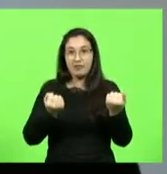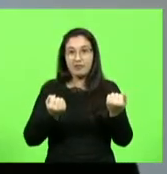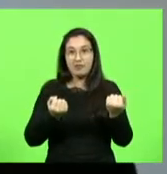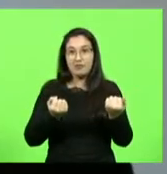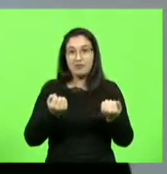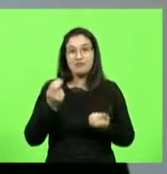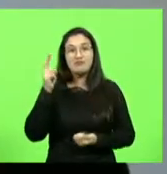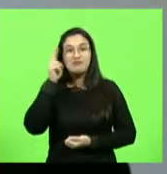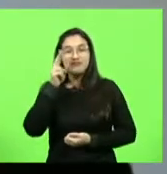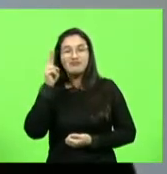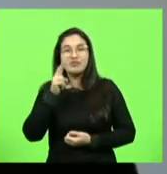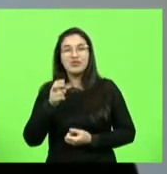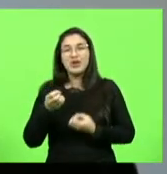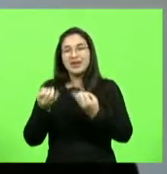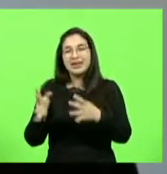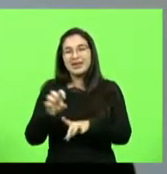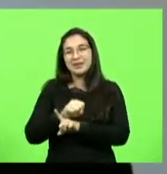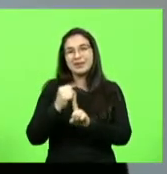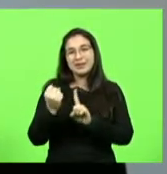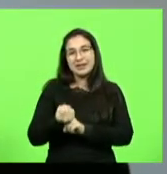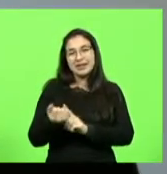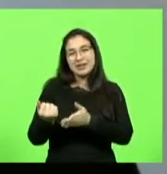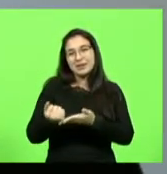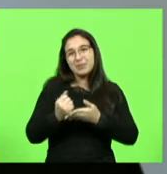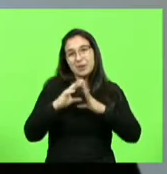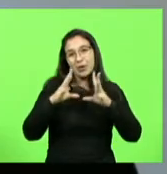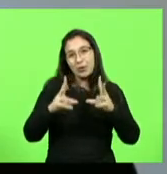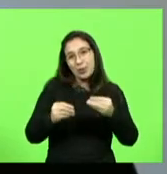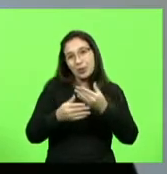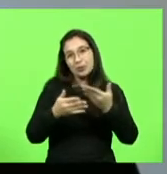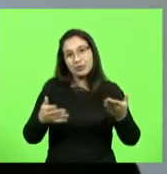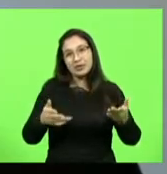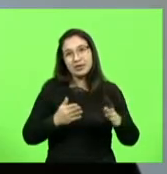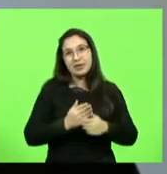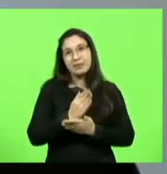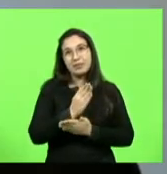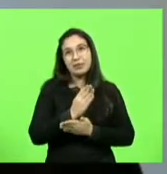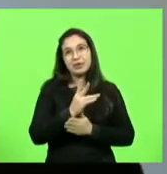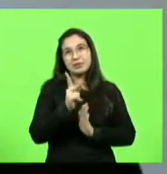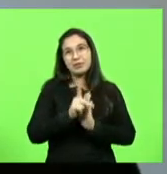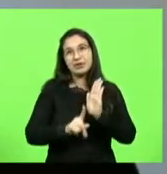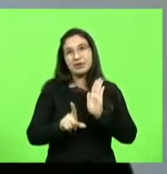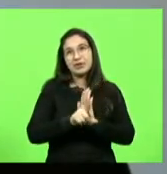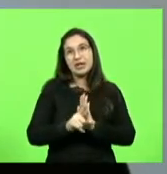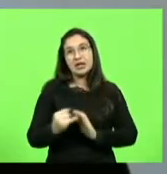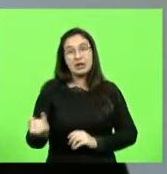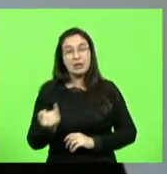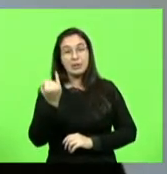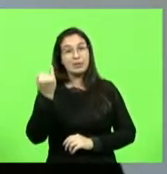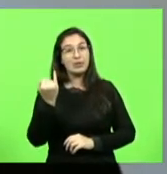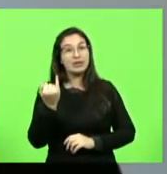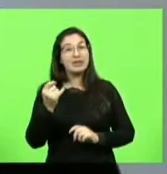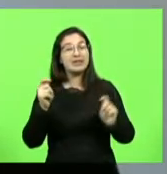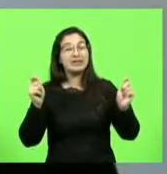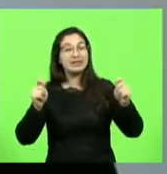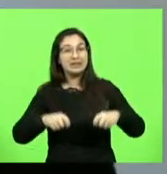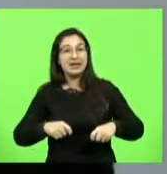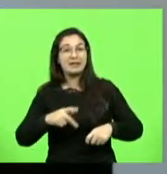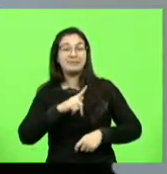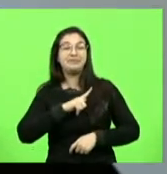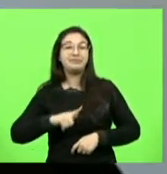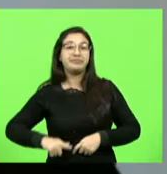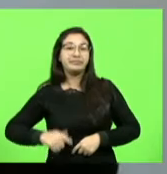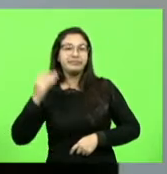é isso que eu peço o apoio de todos, para que a gente possa aprovar esse projeto de lei importante, para que assim que o governo entender,